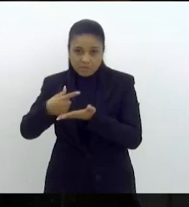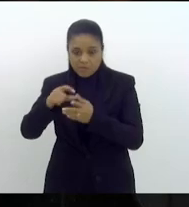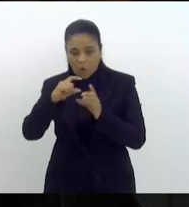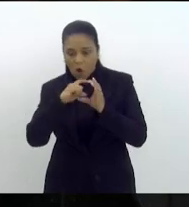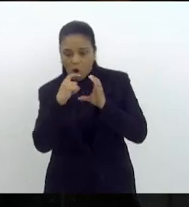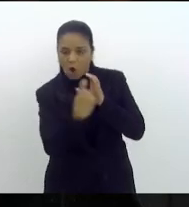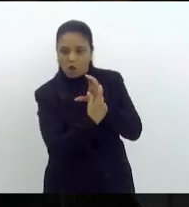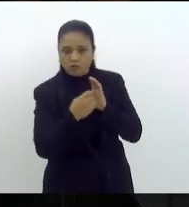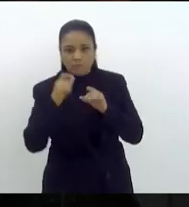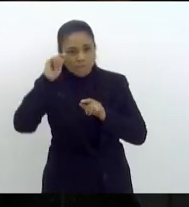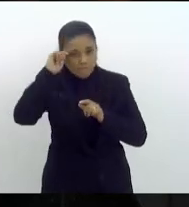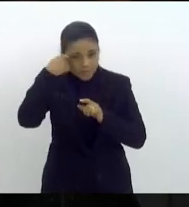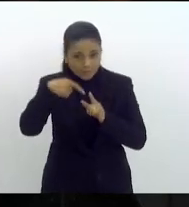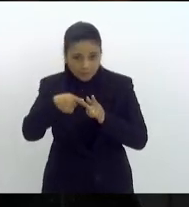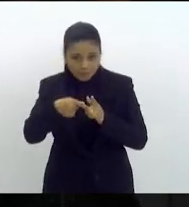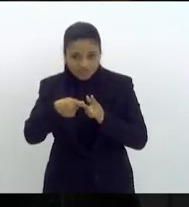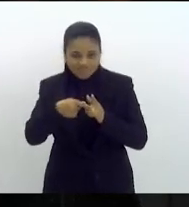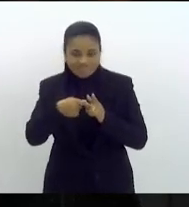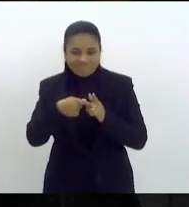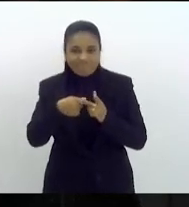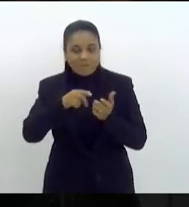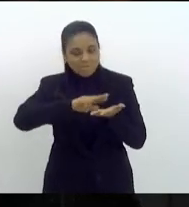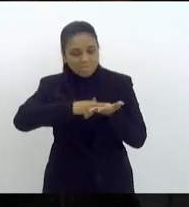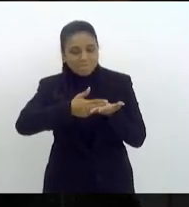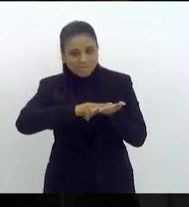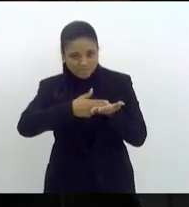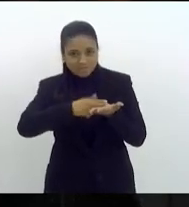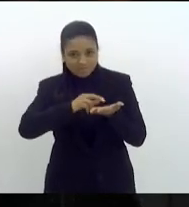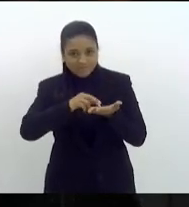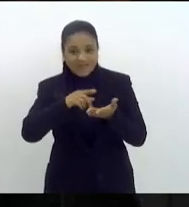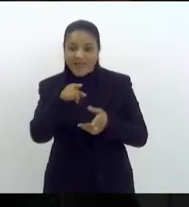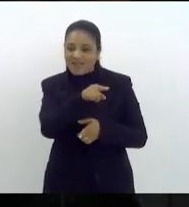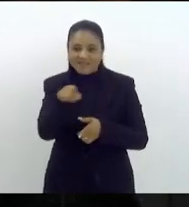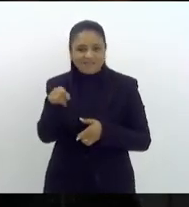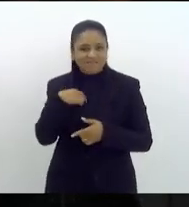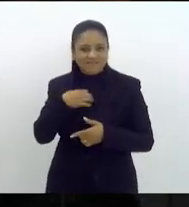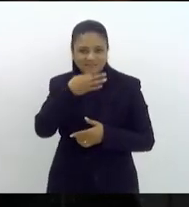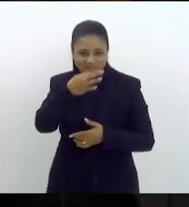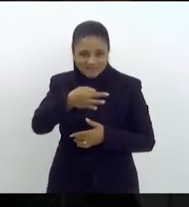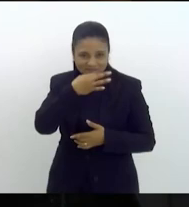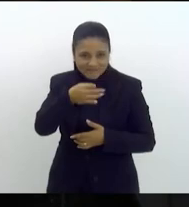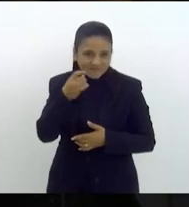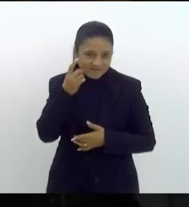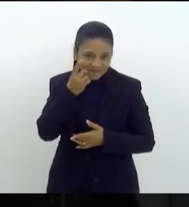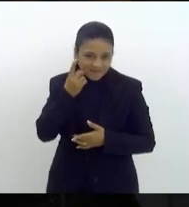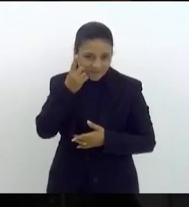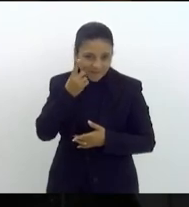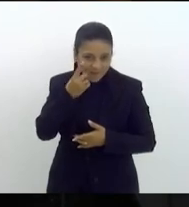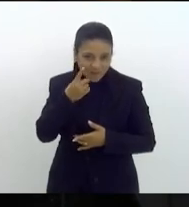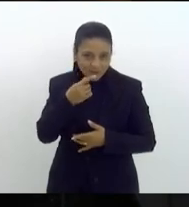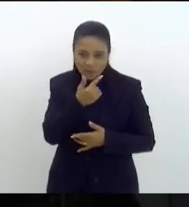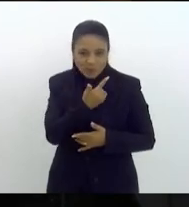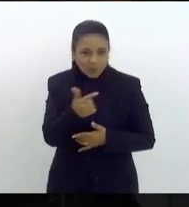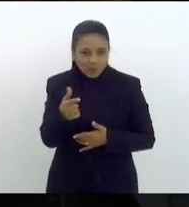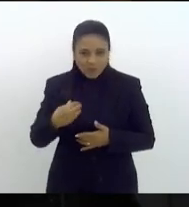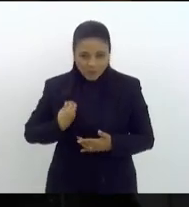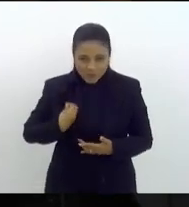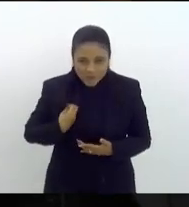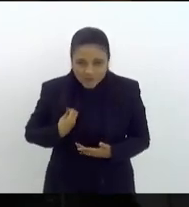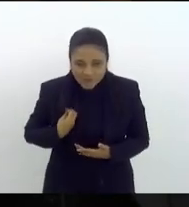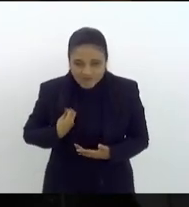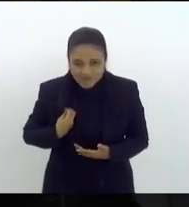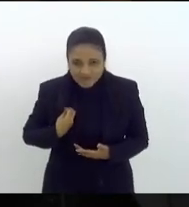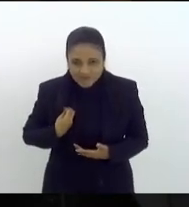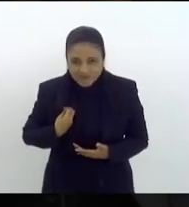mas alguns deputados acham que isso não existe quando é um fato